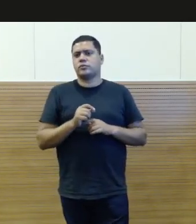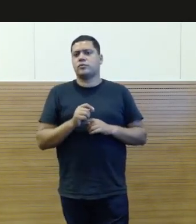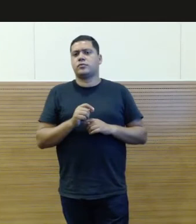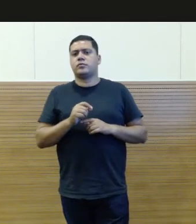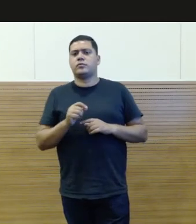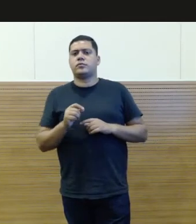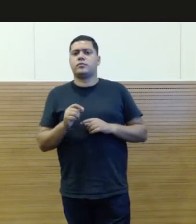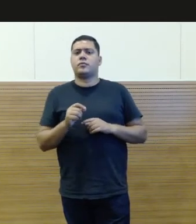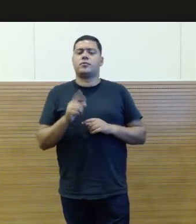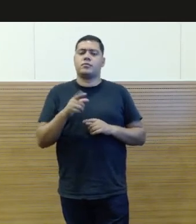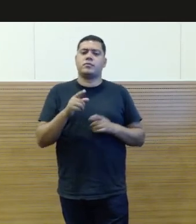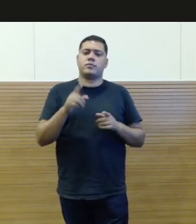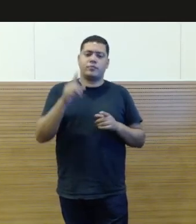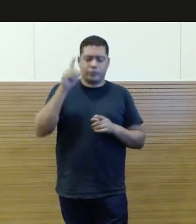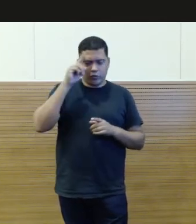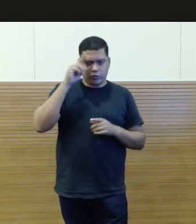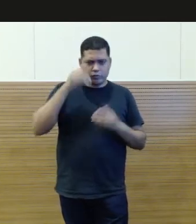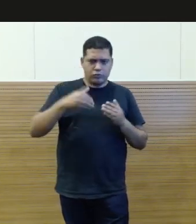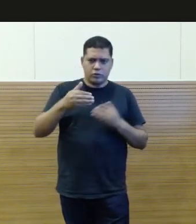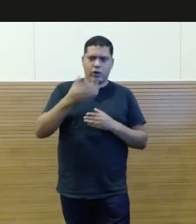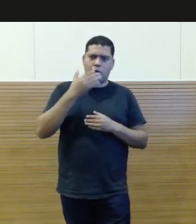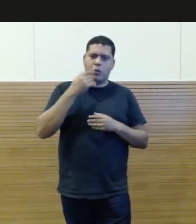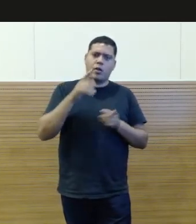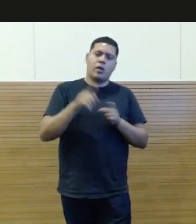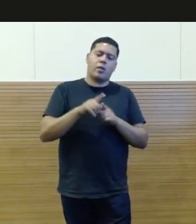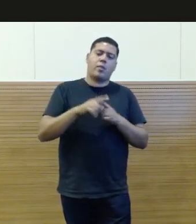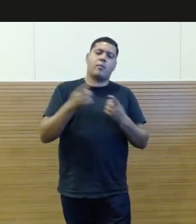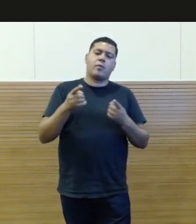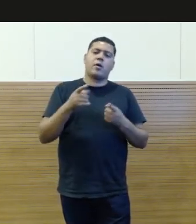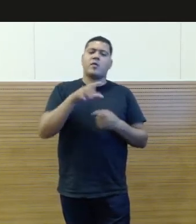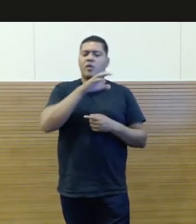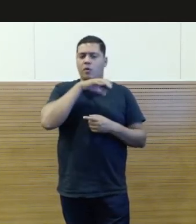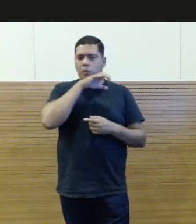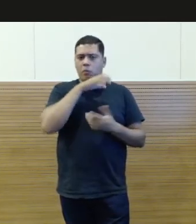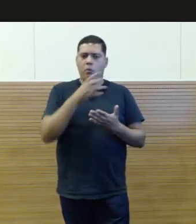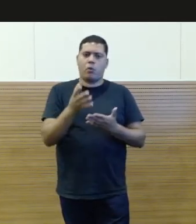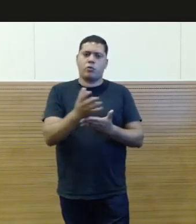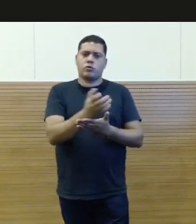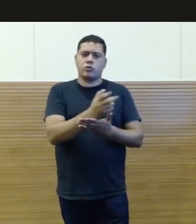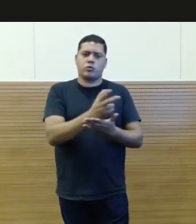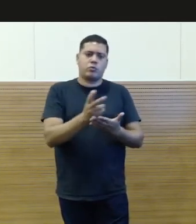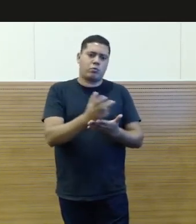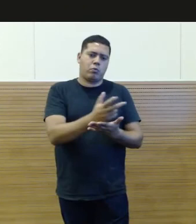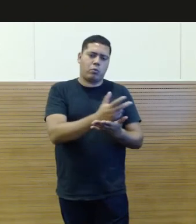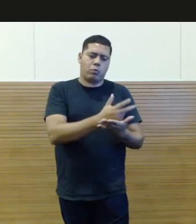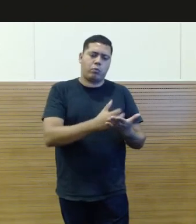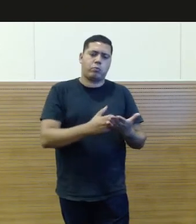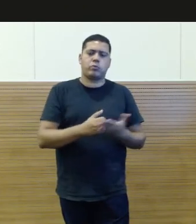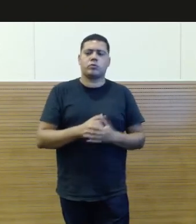da publicidade de ambientes alimentares e da aplicação de impostos, né? E uma das